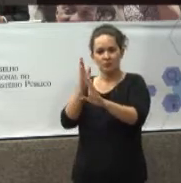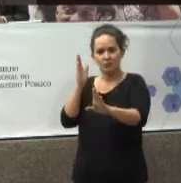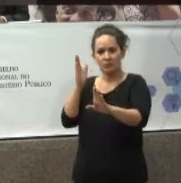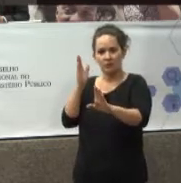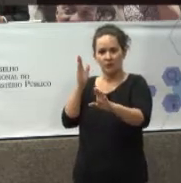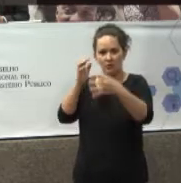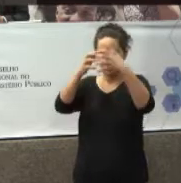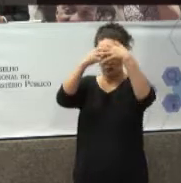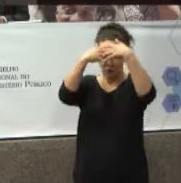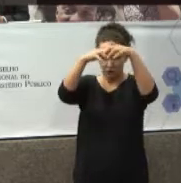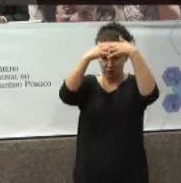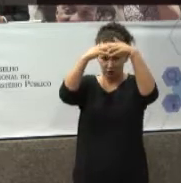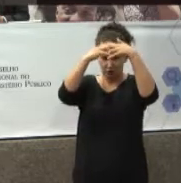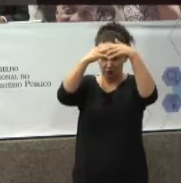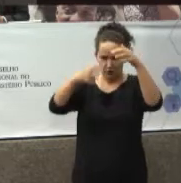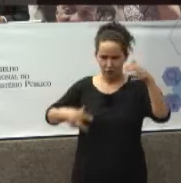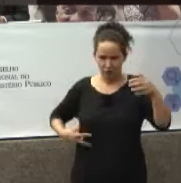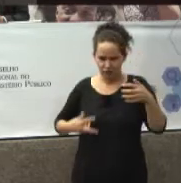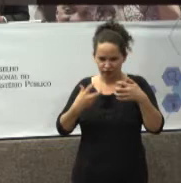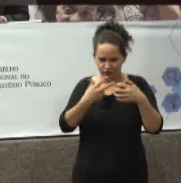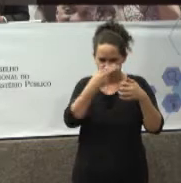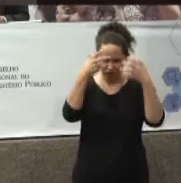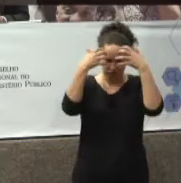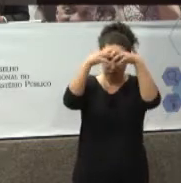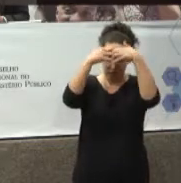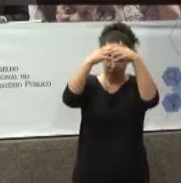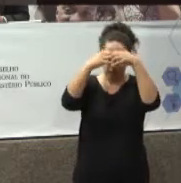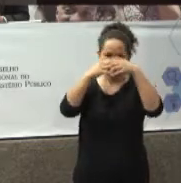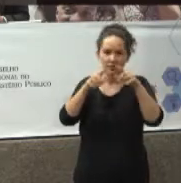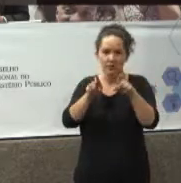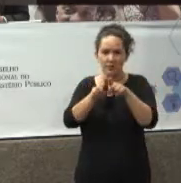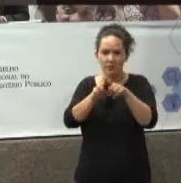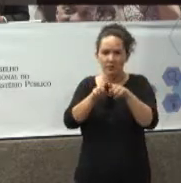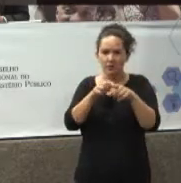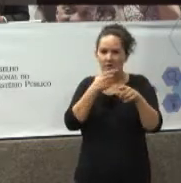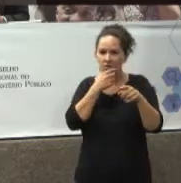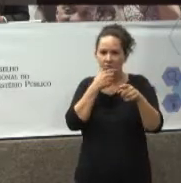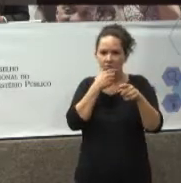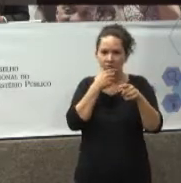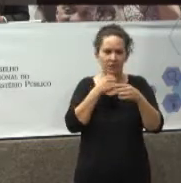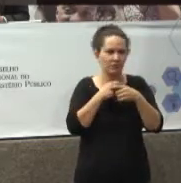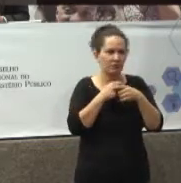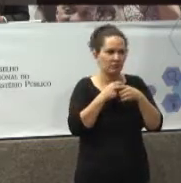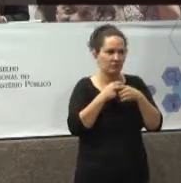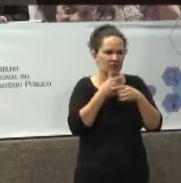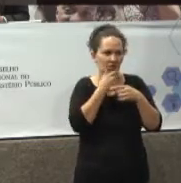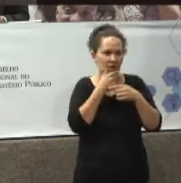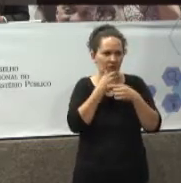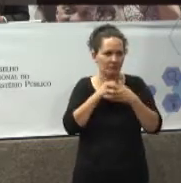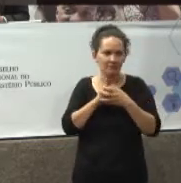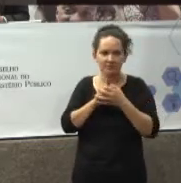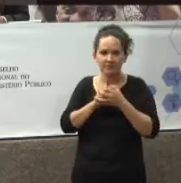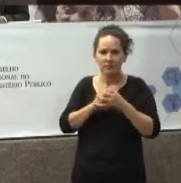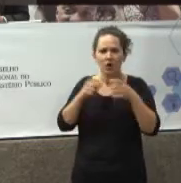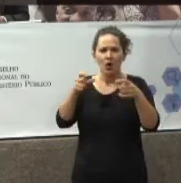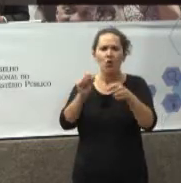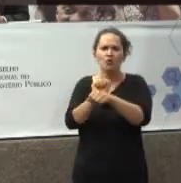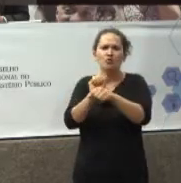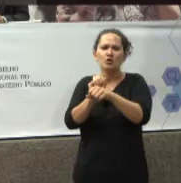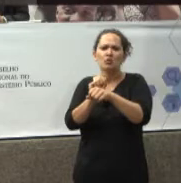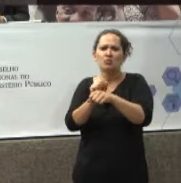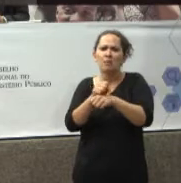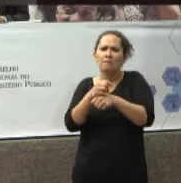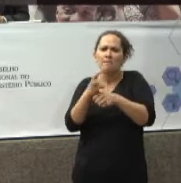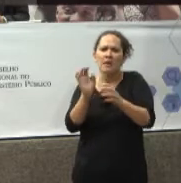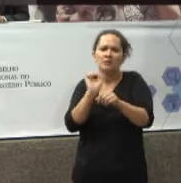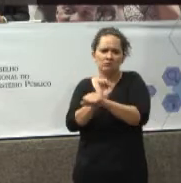neurocirurgia de neurocirurgia temos aqui a inglaterra onde o tempo máximo de espera para a indicação